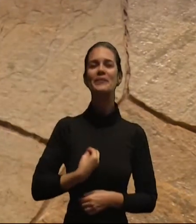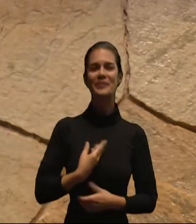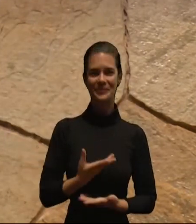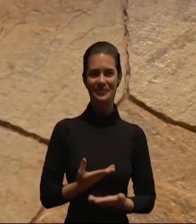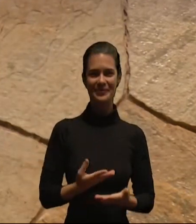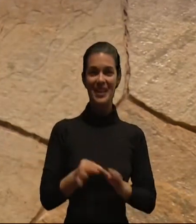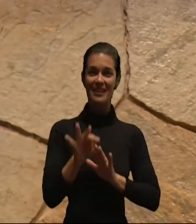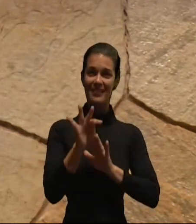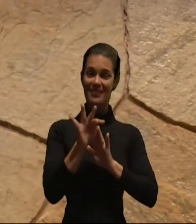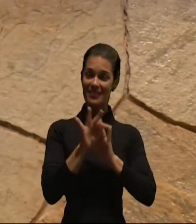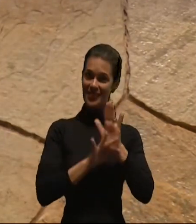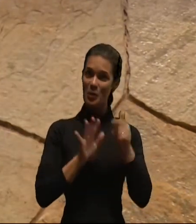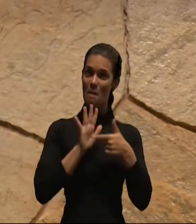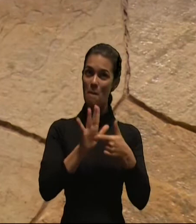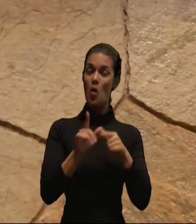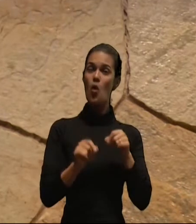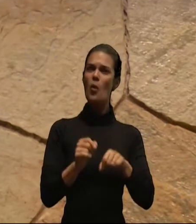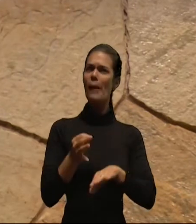perseverança,